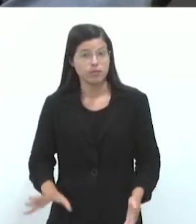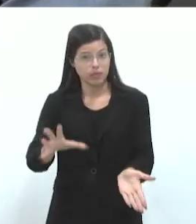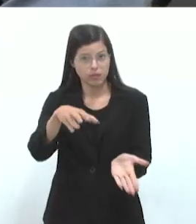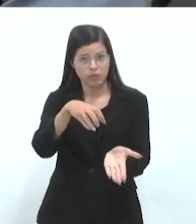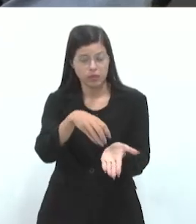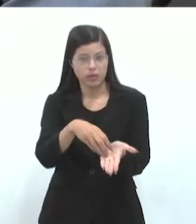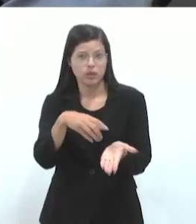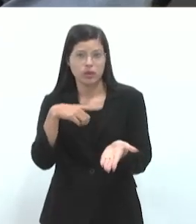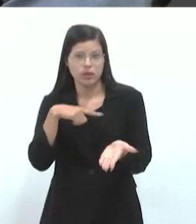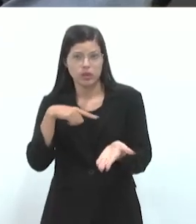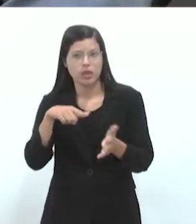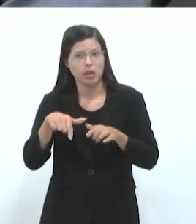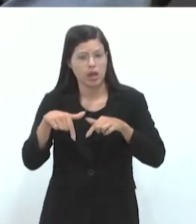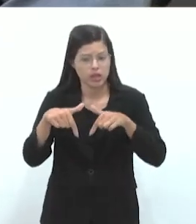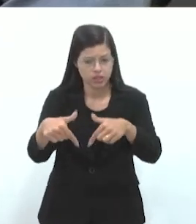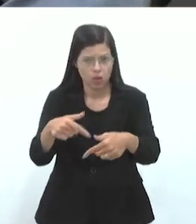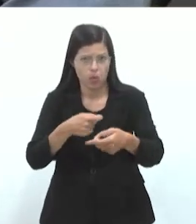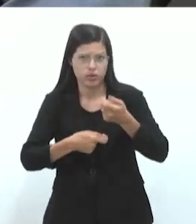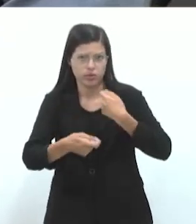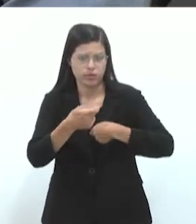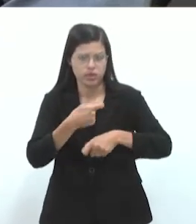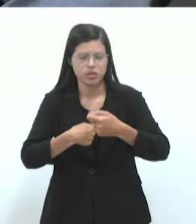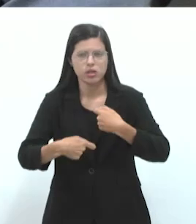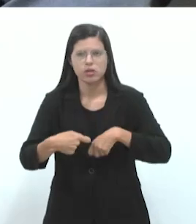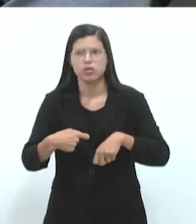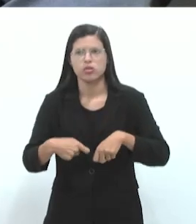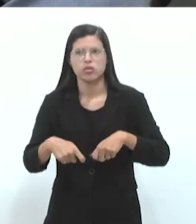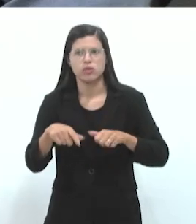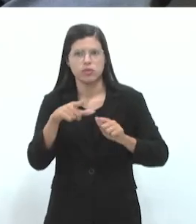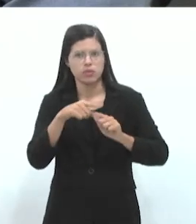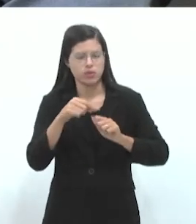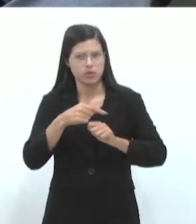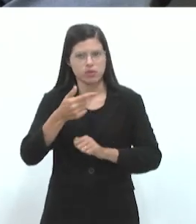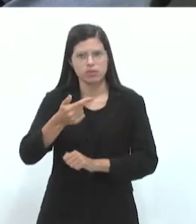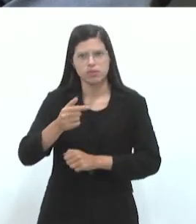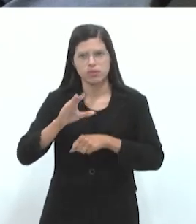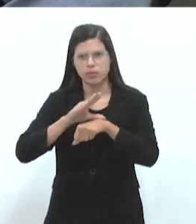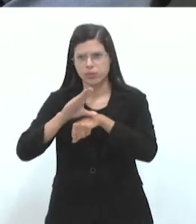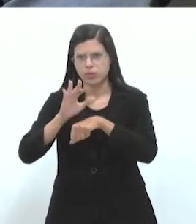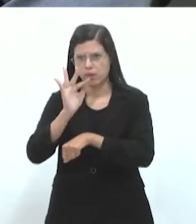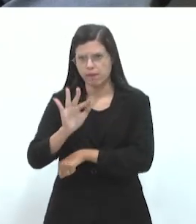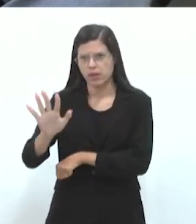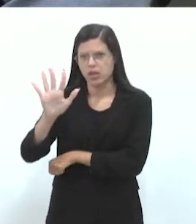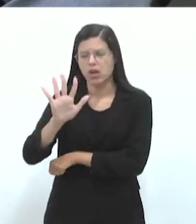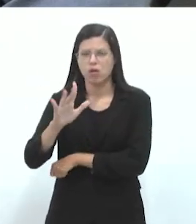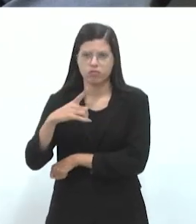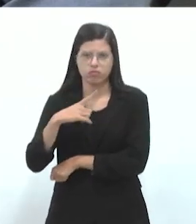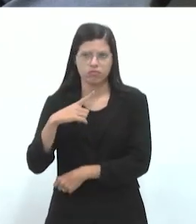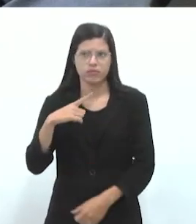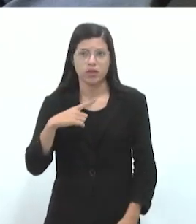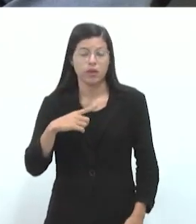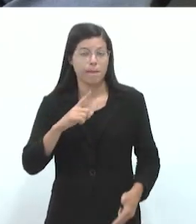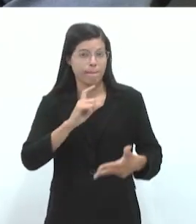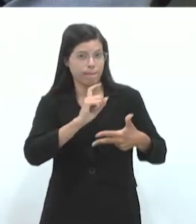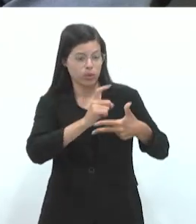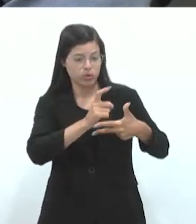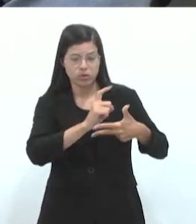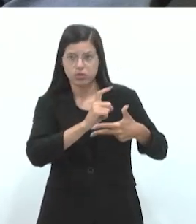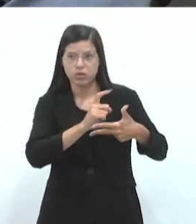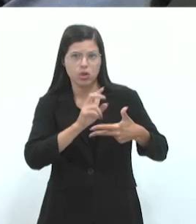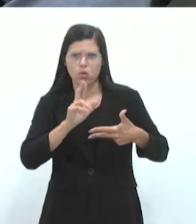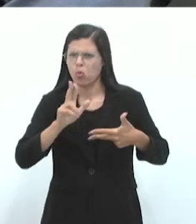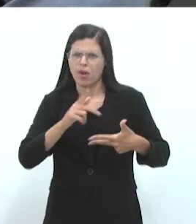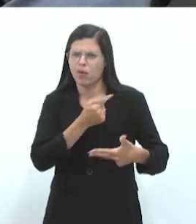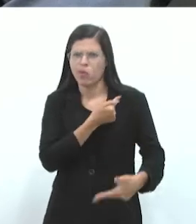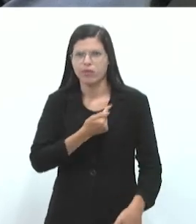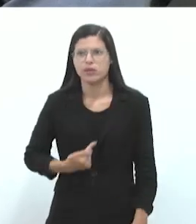cunho administrativo, como bem exposto no artigo 2º da Constituição Federal. Então, poder executivo não é o